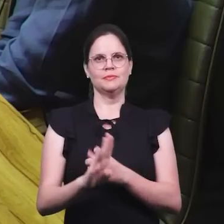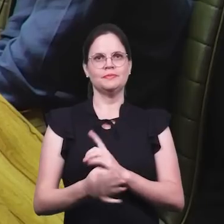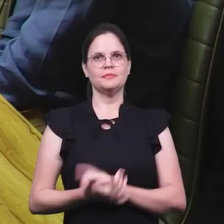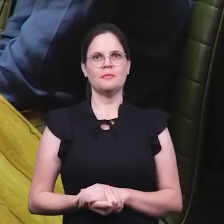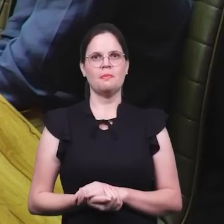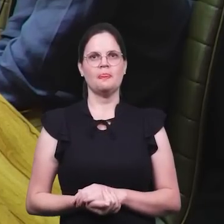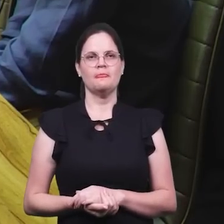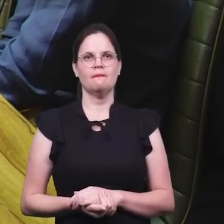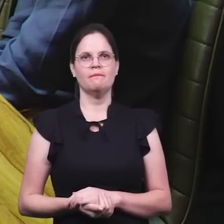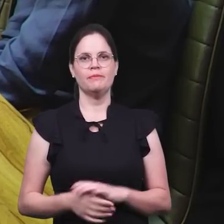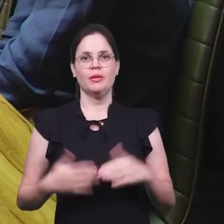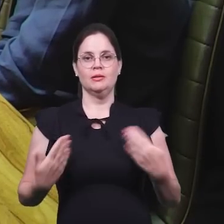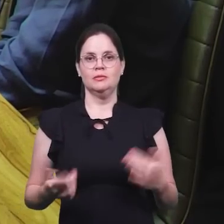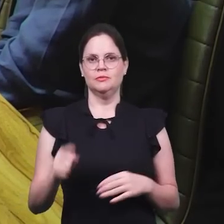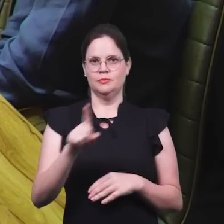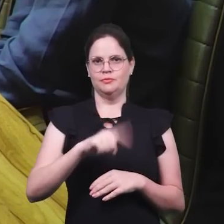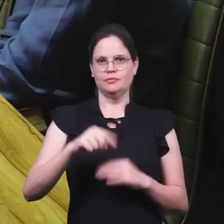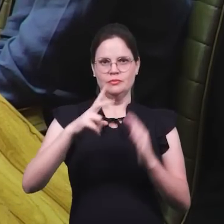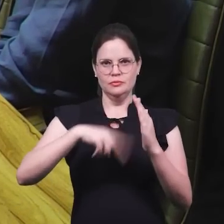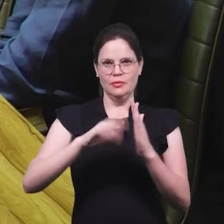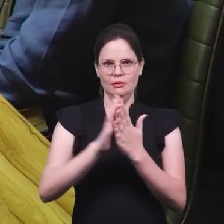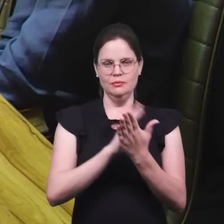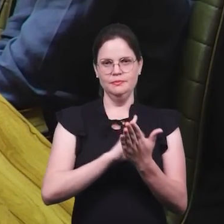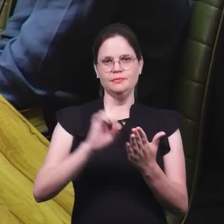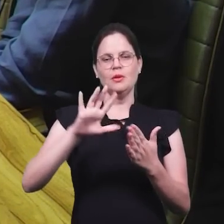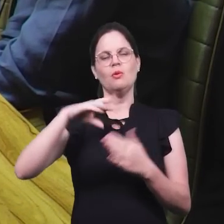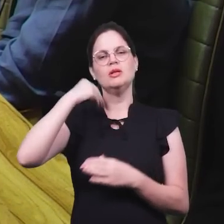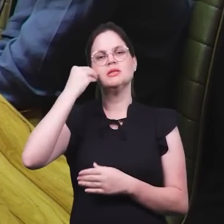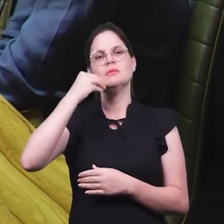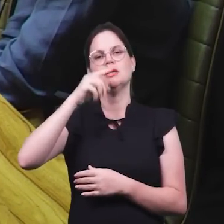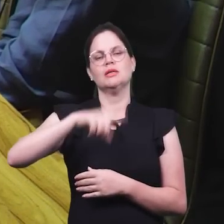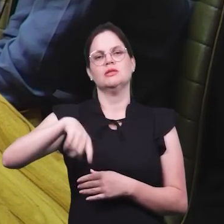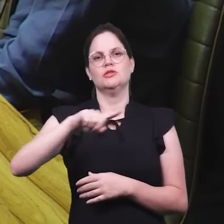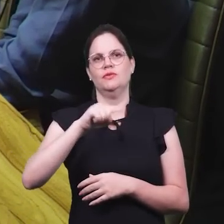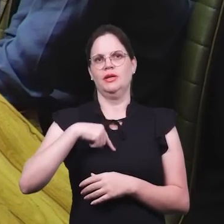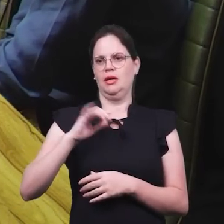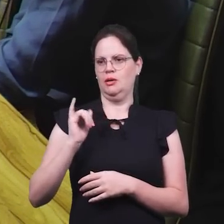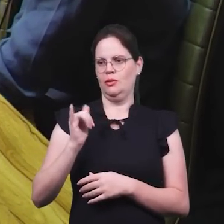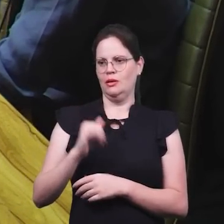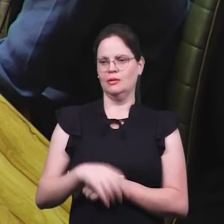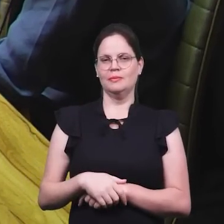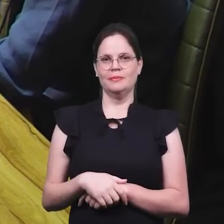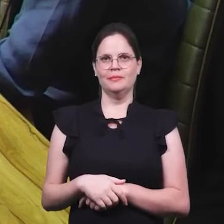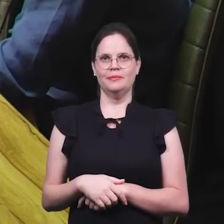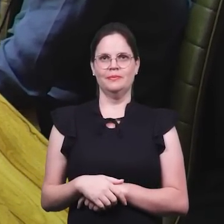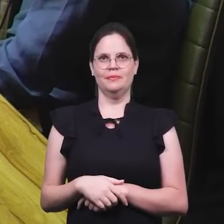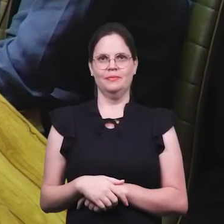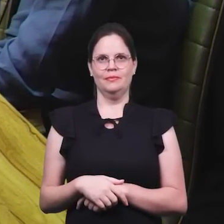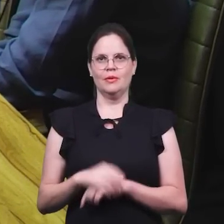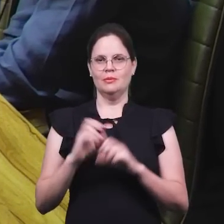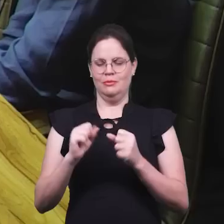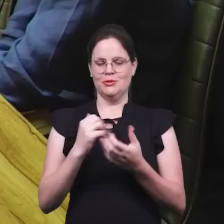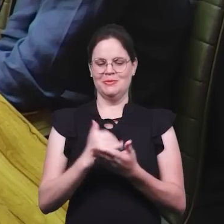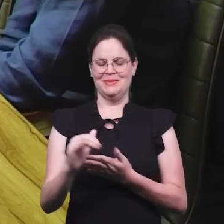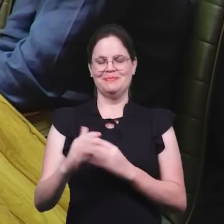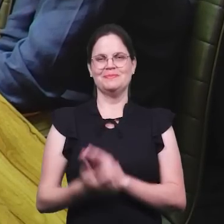através dessa palavra que vocês leem, qual foi a experiência de vocês? Quer contar, Daniel? Posso